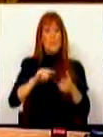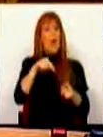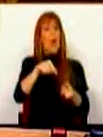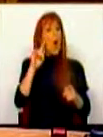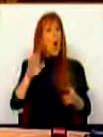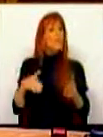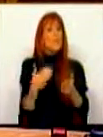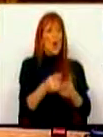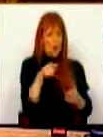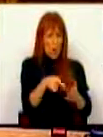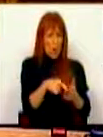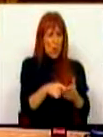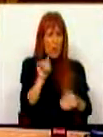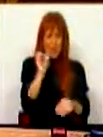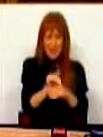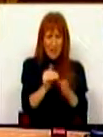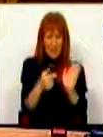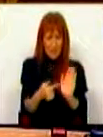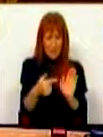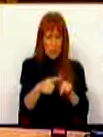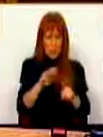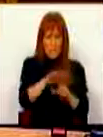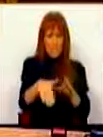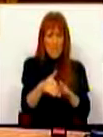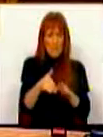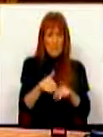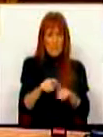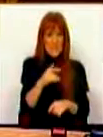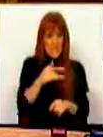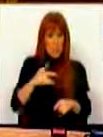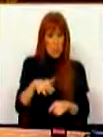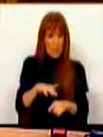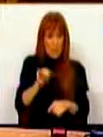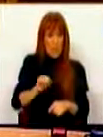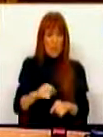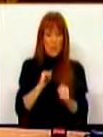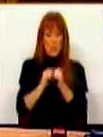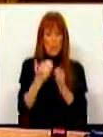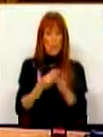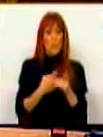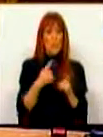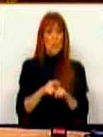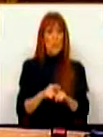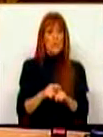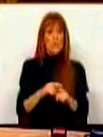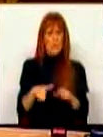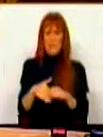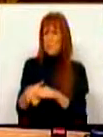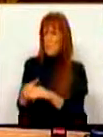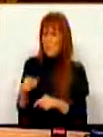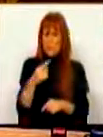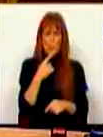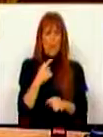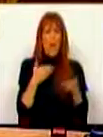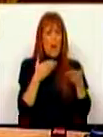propõe, esta carta para a participação em saúde, um documento muito participado, um documento